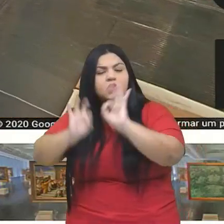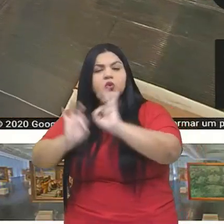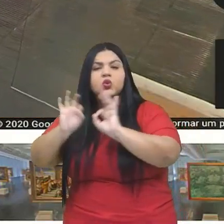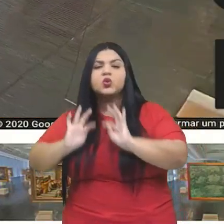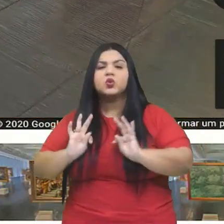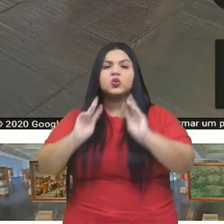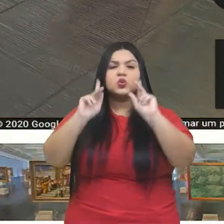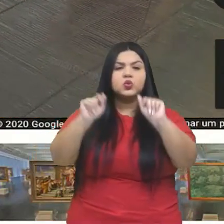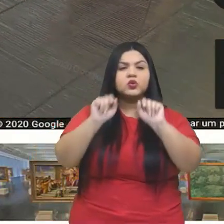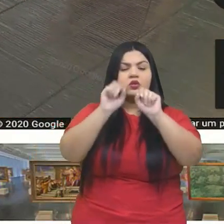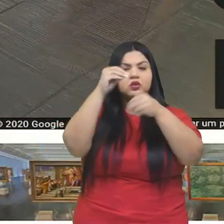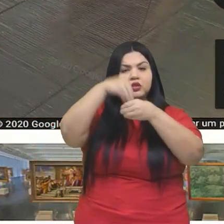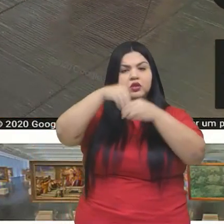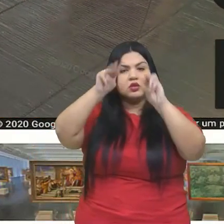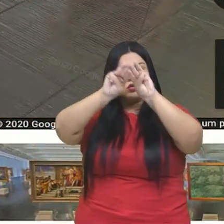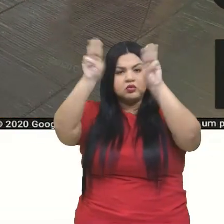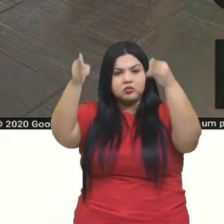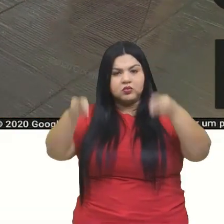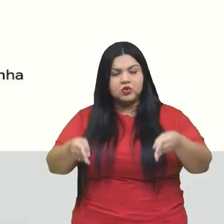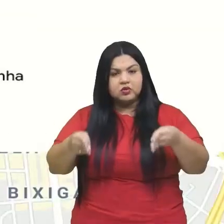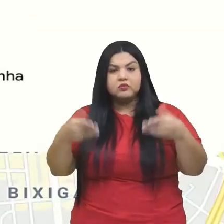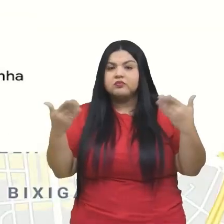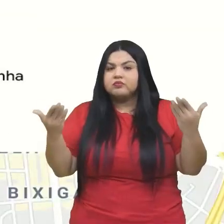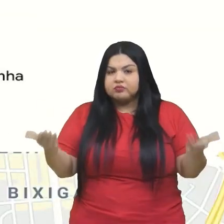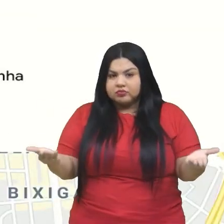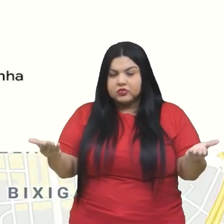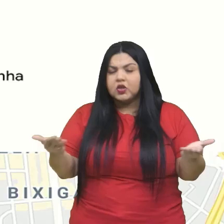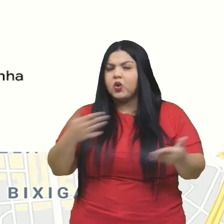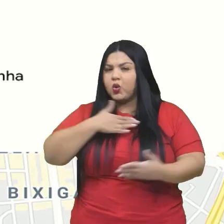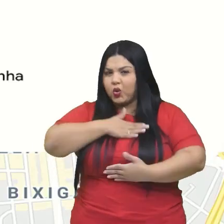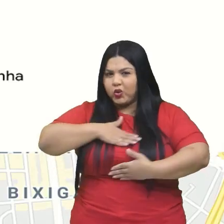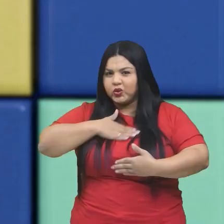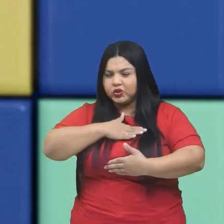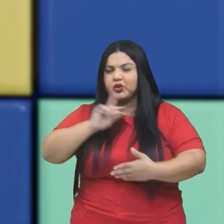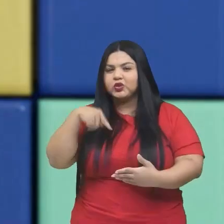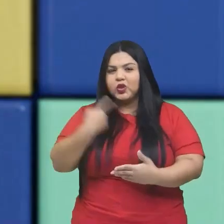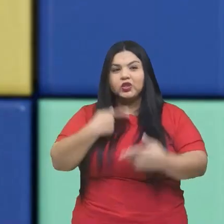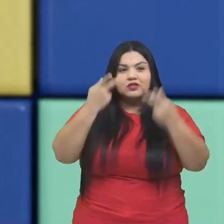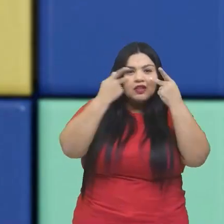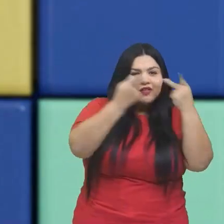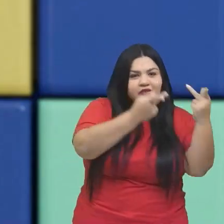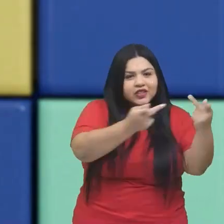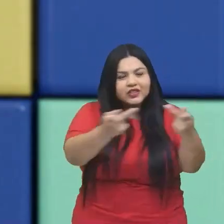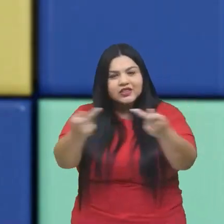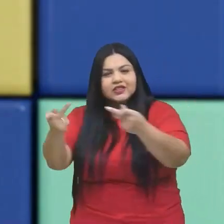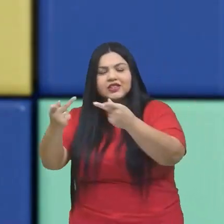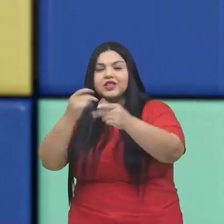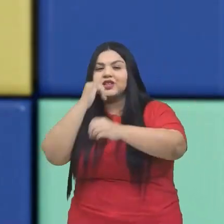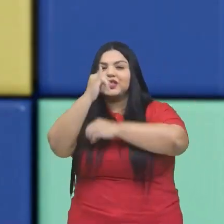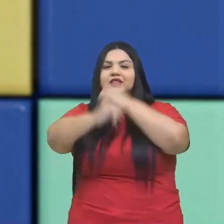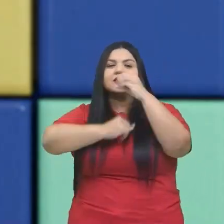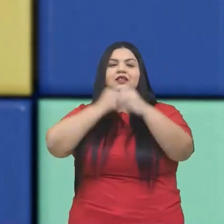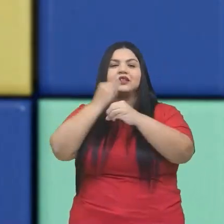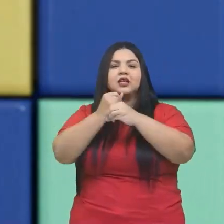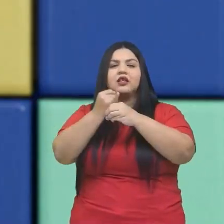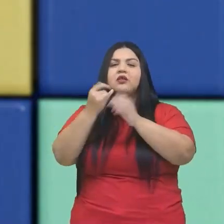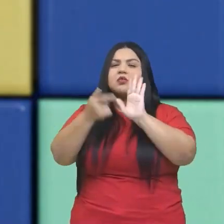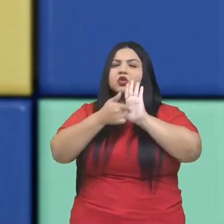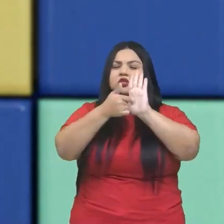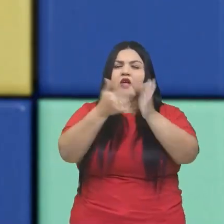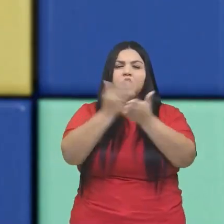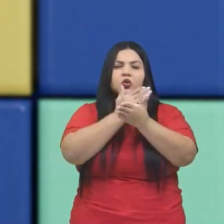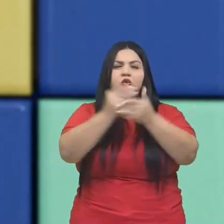no MASP, tá bom? Então, gostaram da nossa visita virtual? Né? Trouxemos aí alguns dos museus e